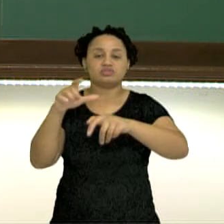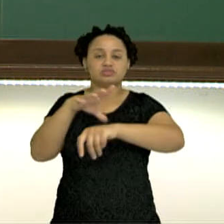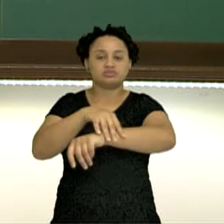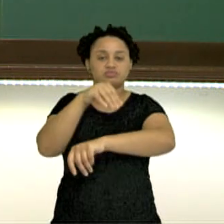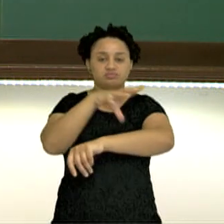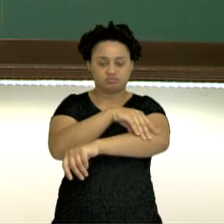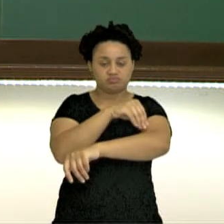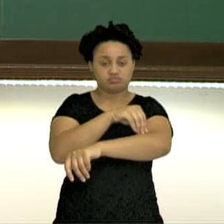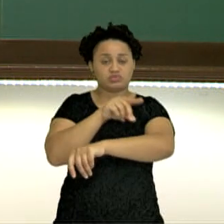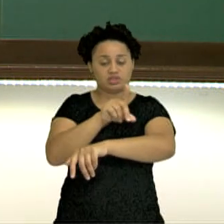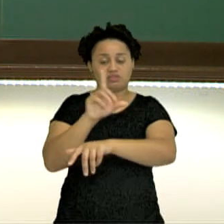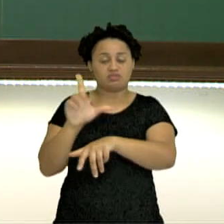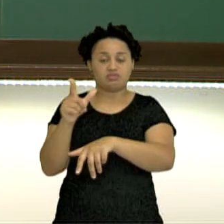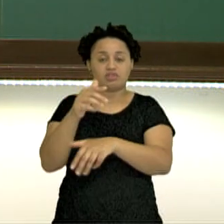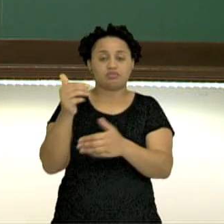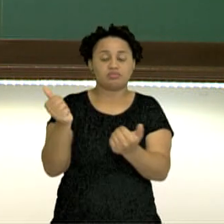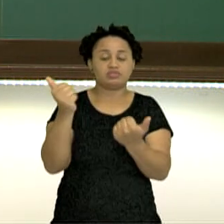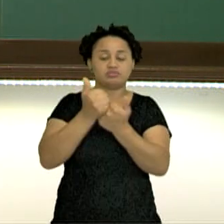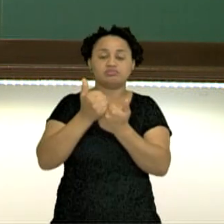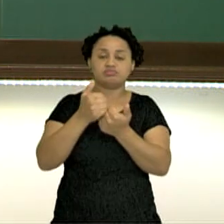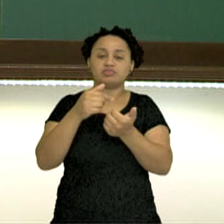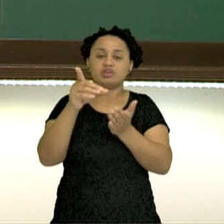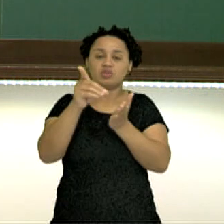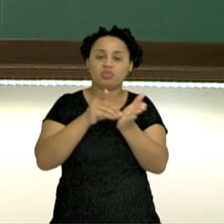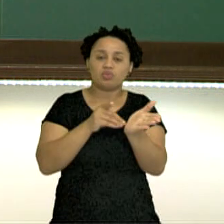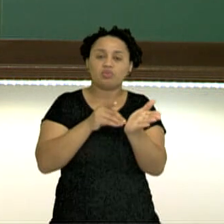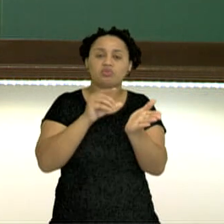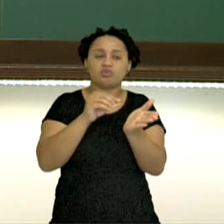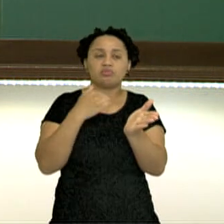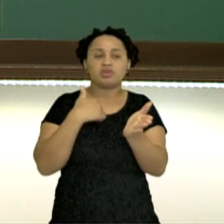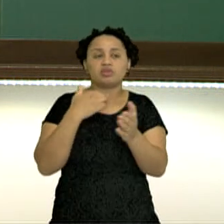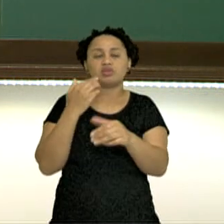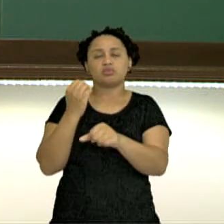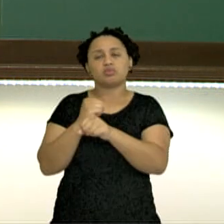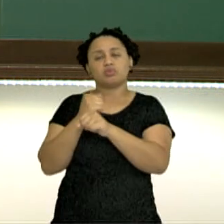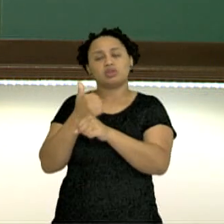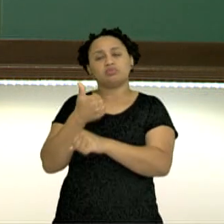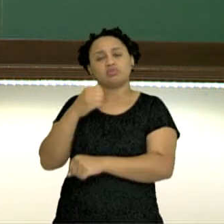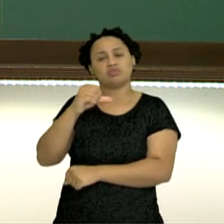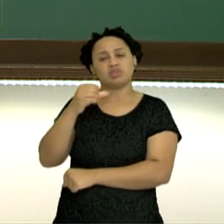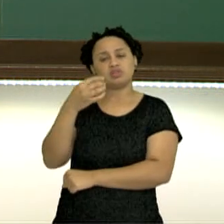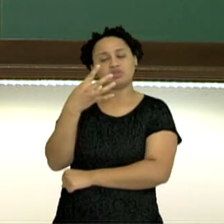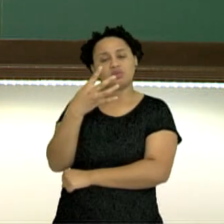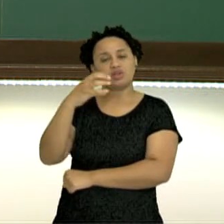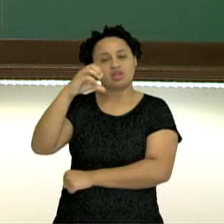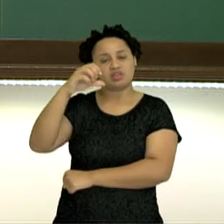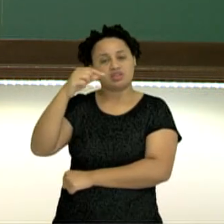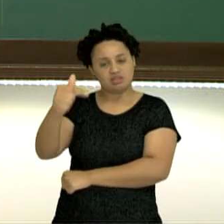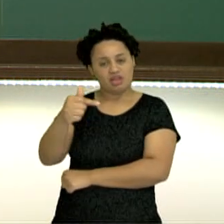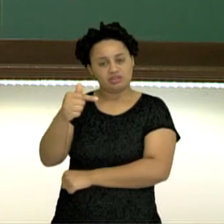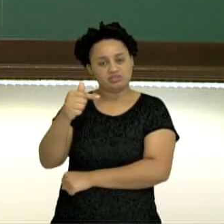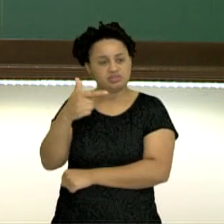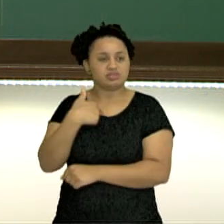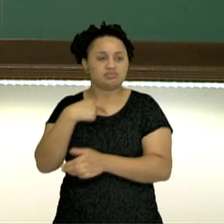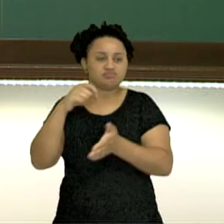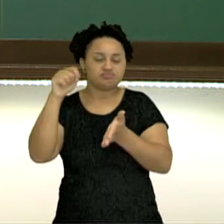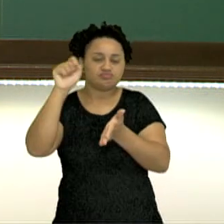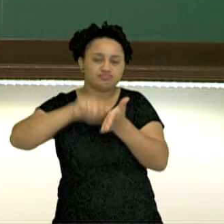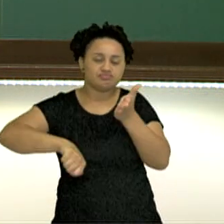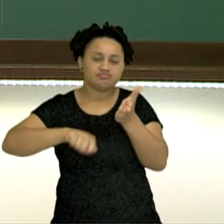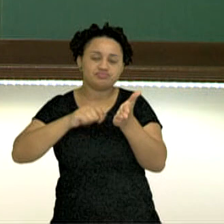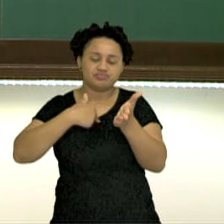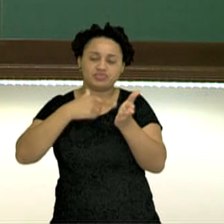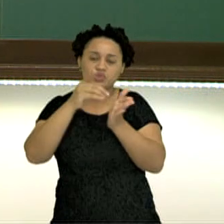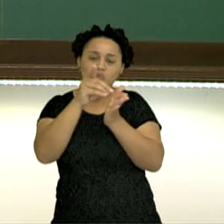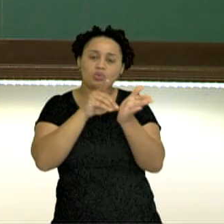ela veio para substituir um tratado econômico da década de 50, mais especificamente, final da década de 40,